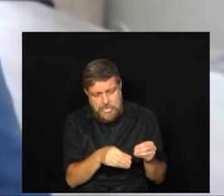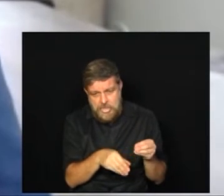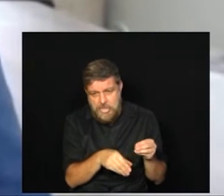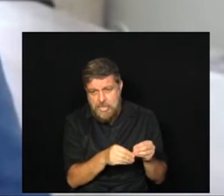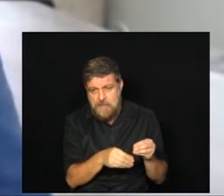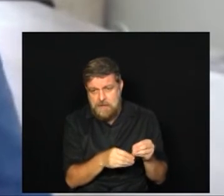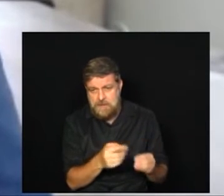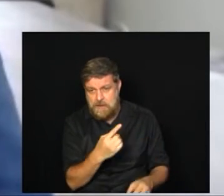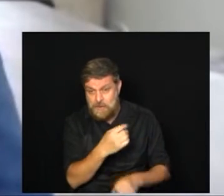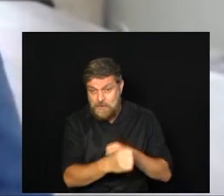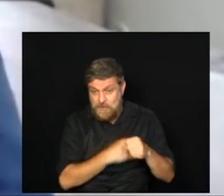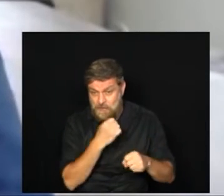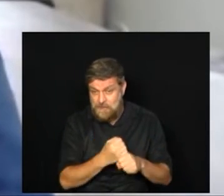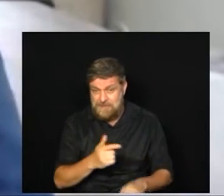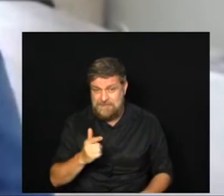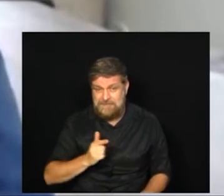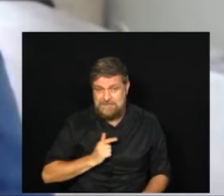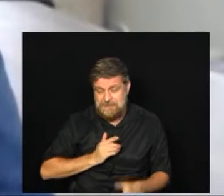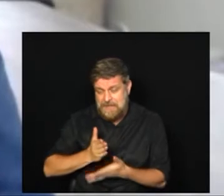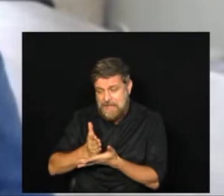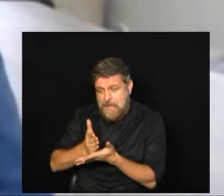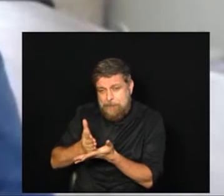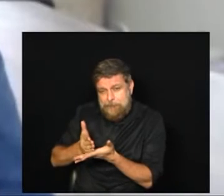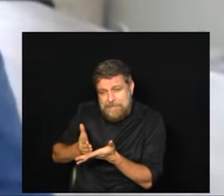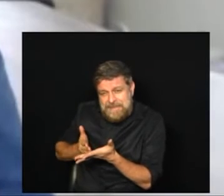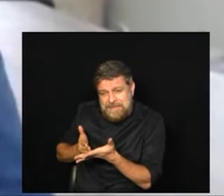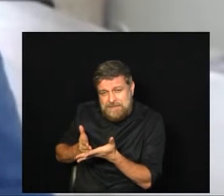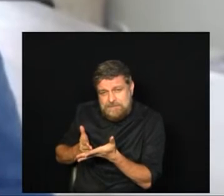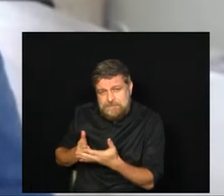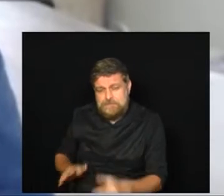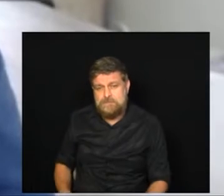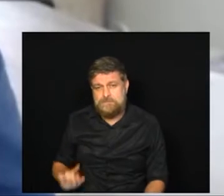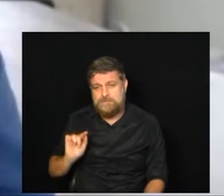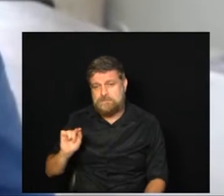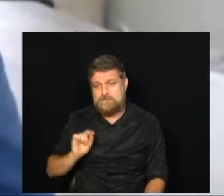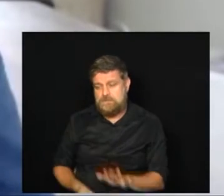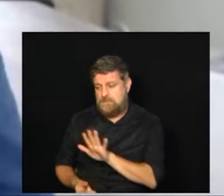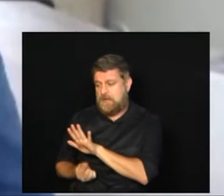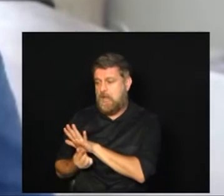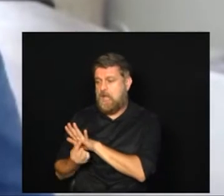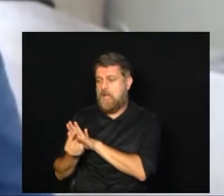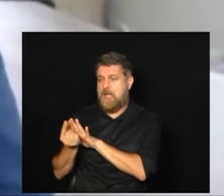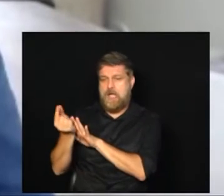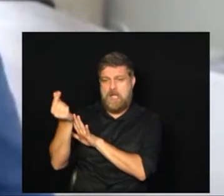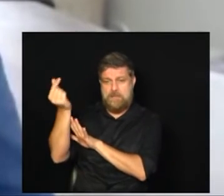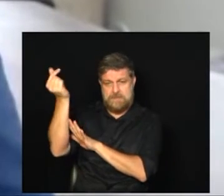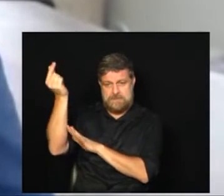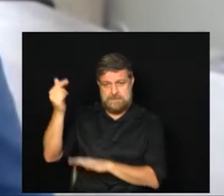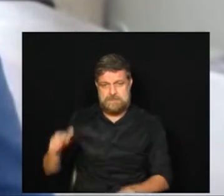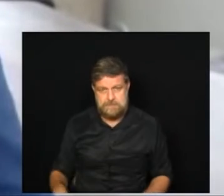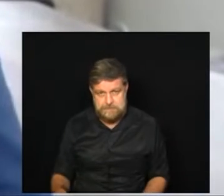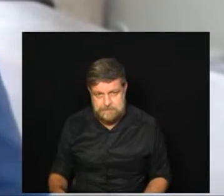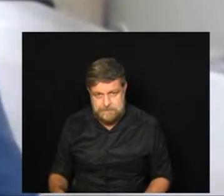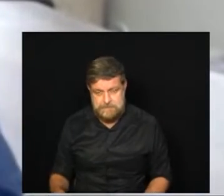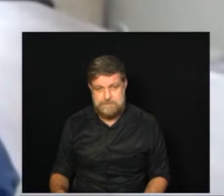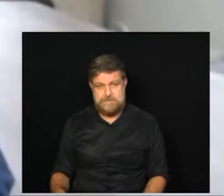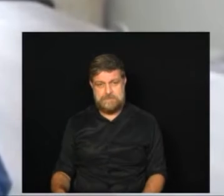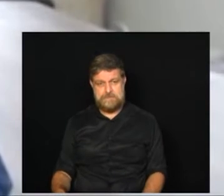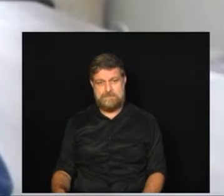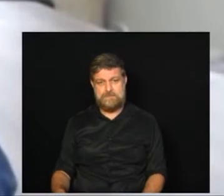questionamento sobre o poder de compra. Nos últimos anos, você vê alguma diferença nas pessoas ou que